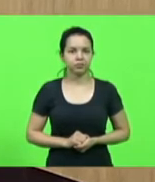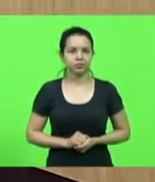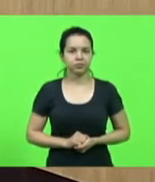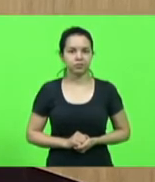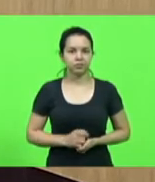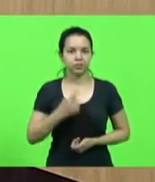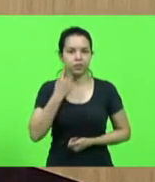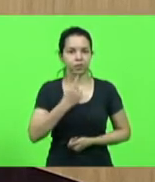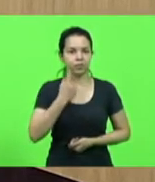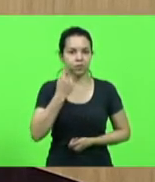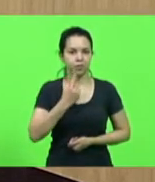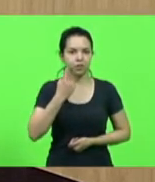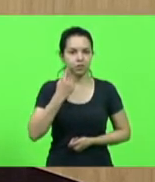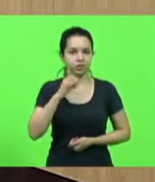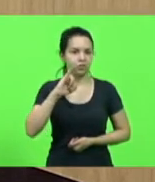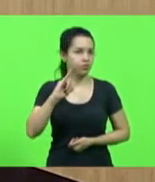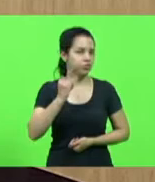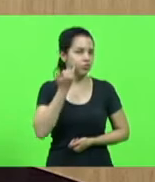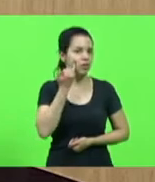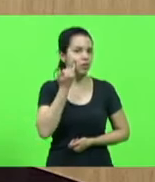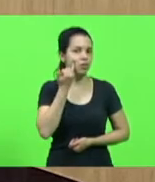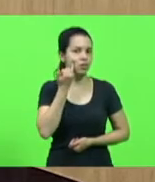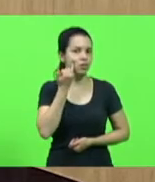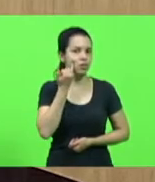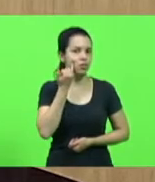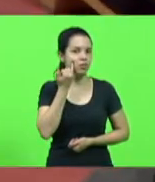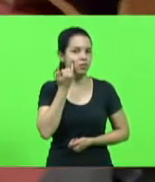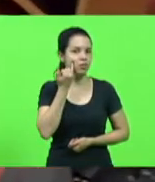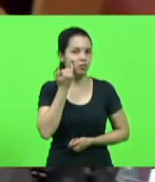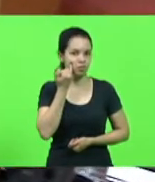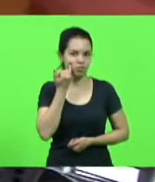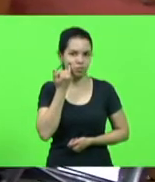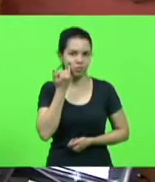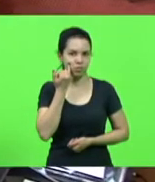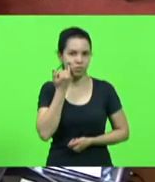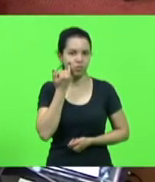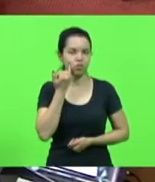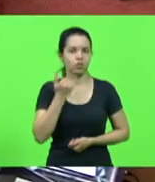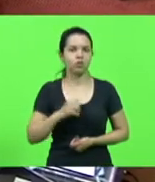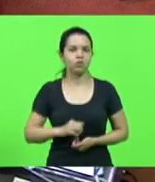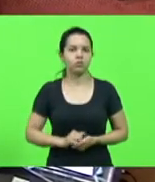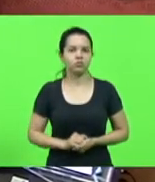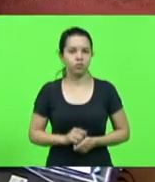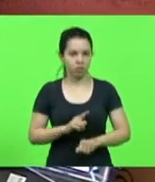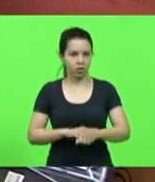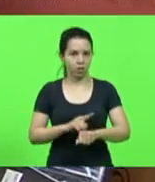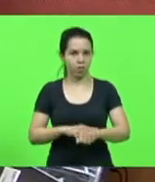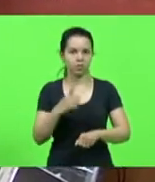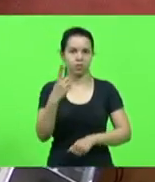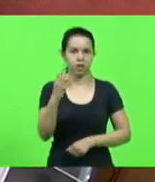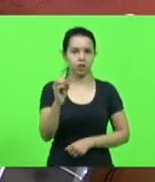Deputado Gessé Lopes. Deputado Gessé, Vossa Excelência terá 10 minutos.